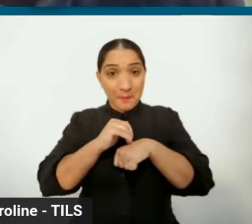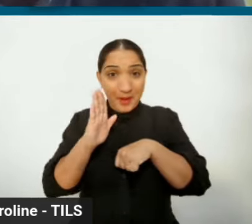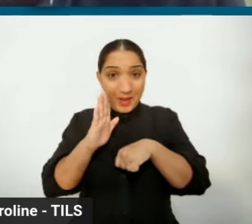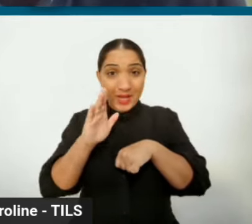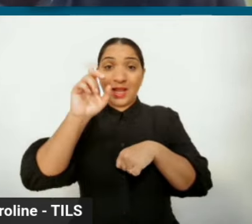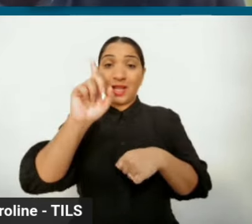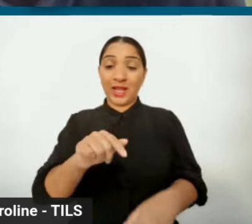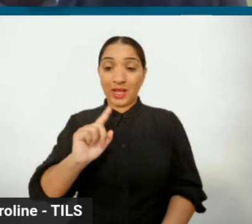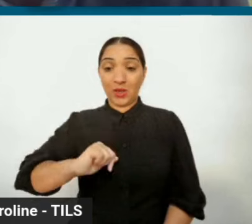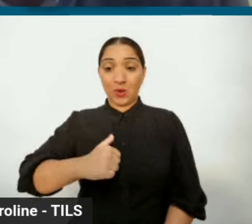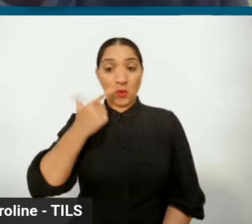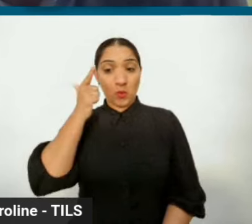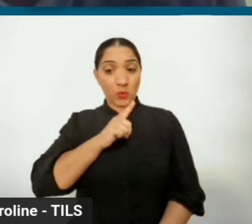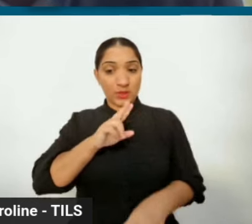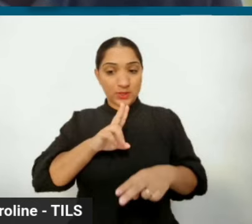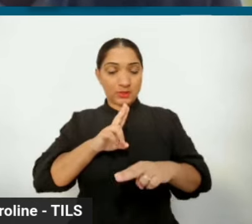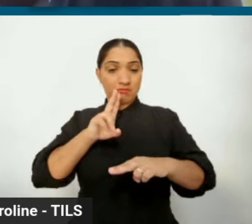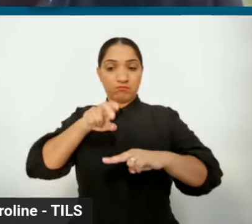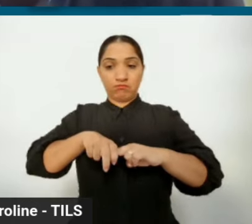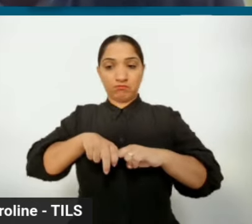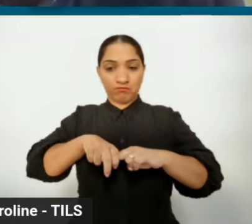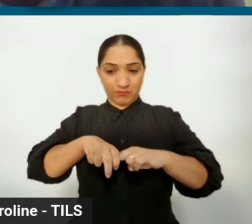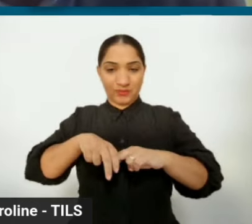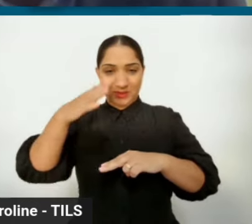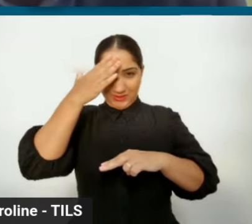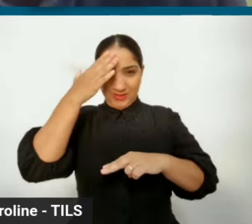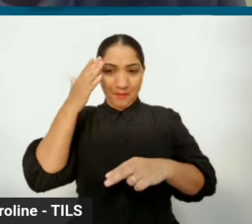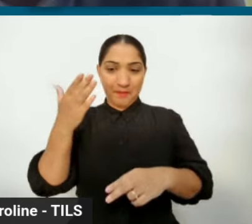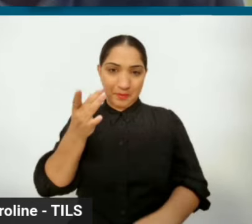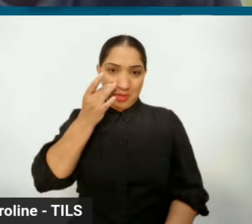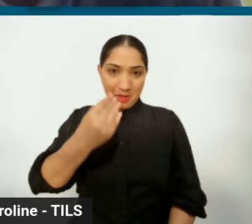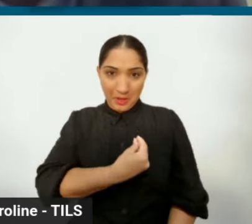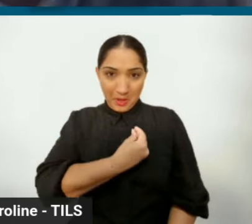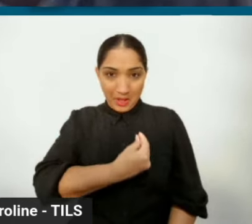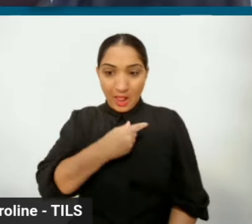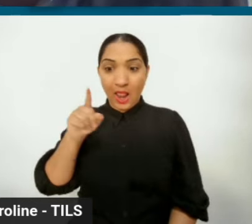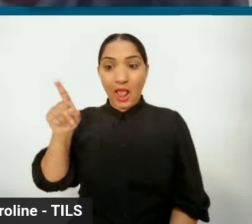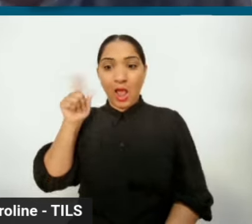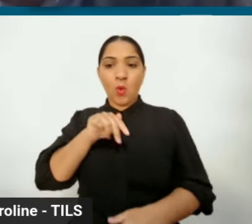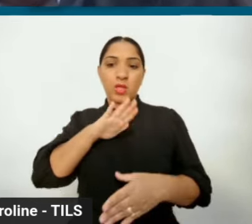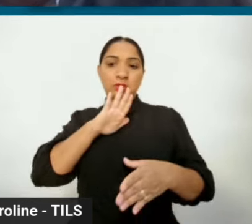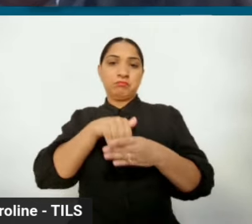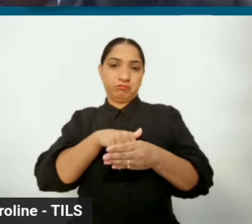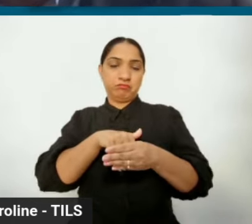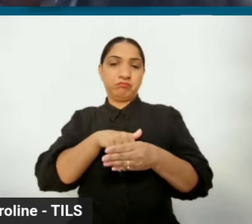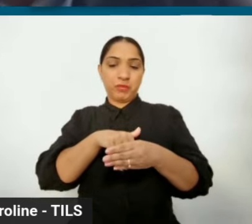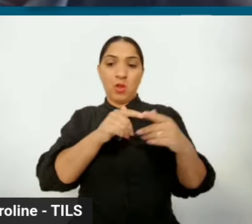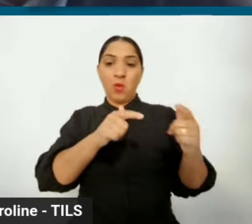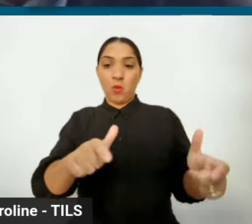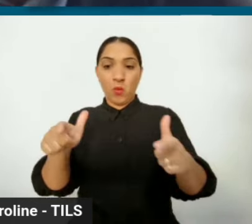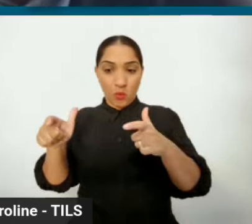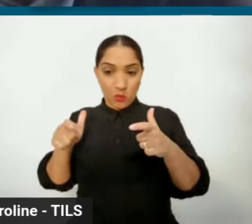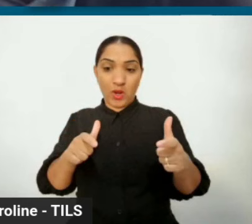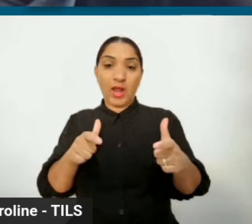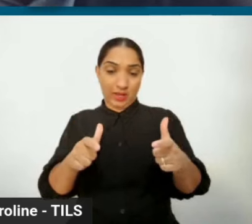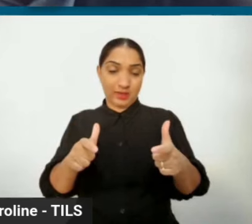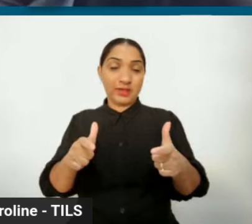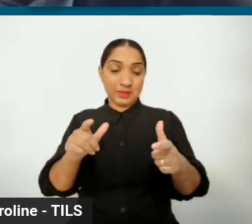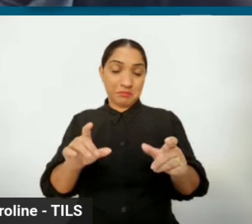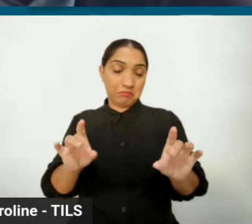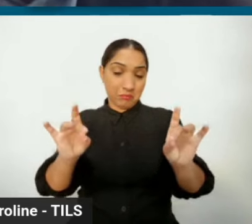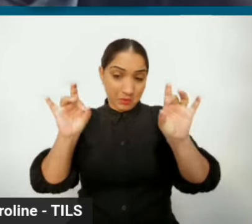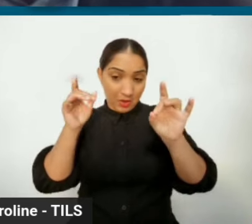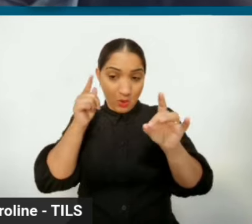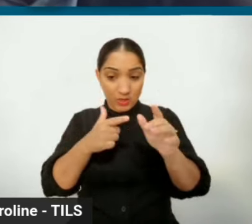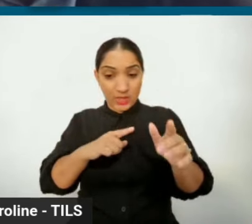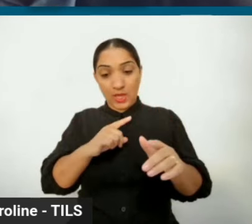termos assento, as pessoas com deficiência efetivamente eleitas para ocupar aí os parlamentos, principalmente agora em se tratando